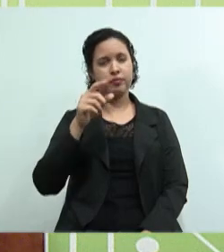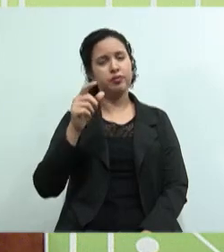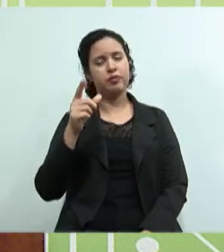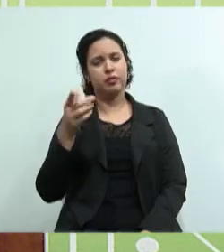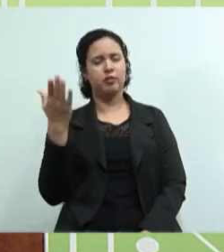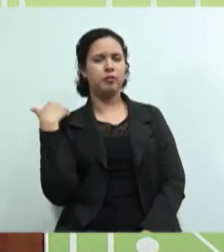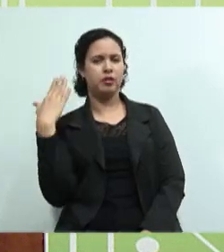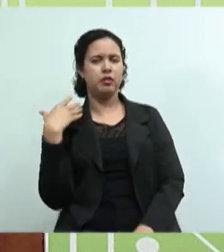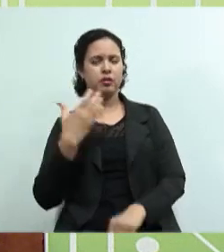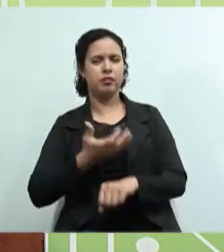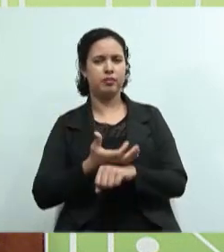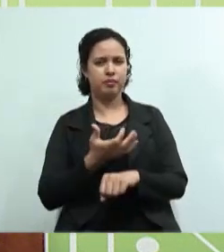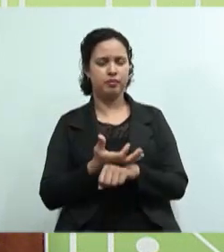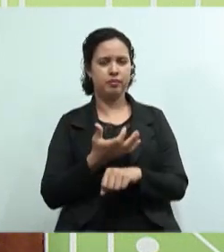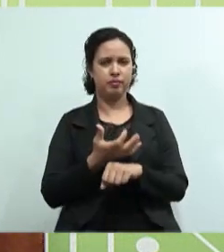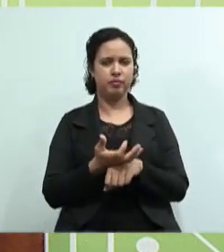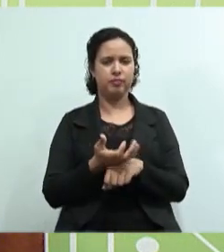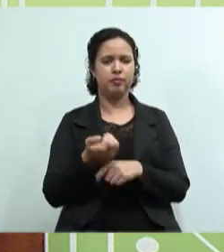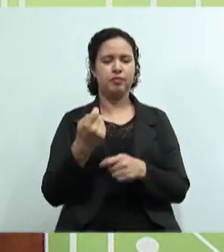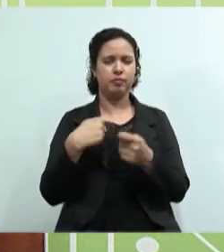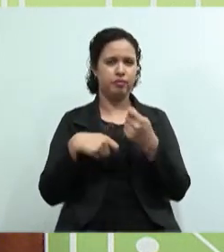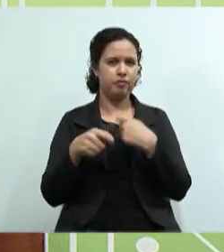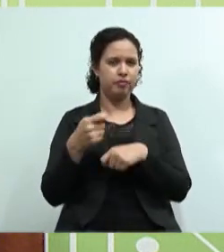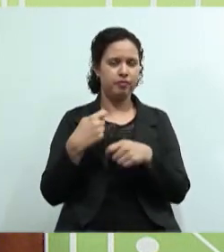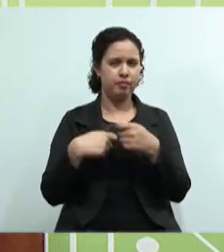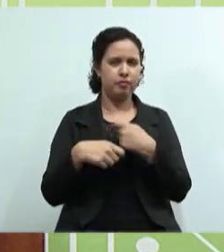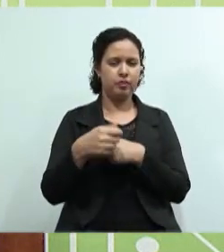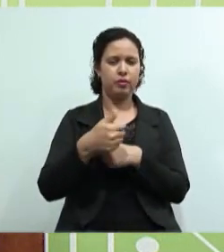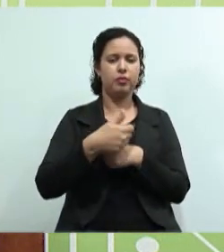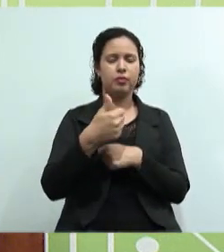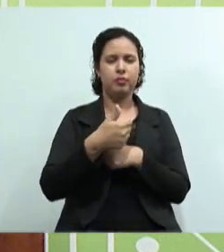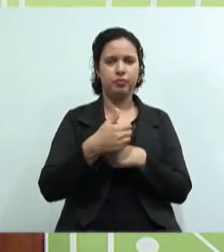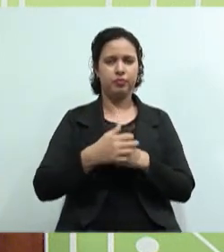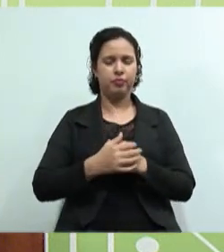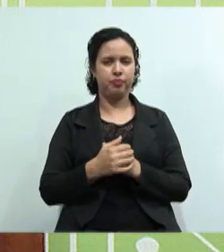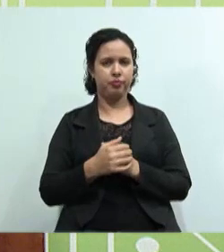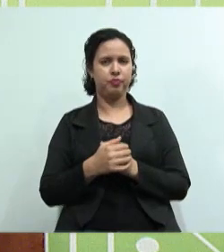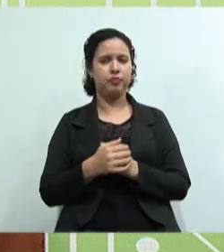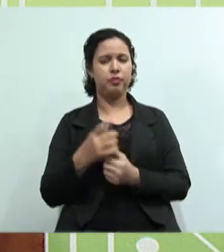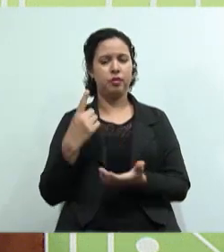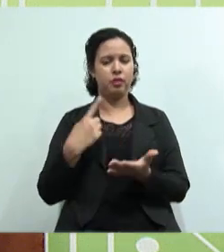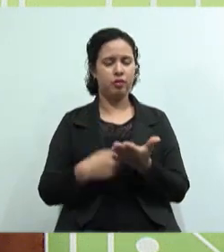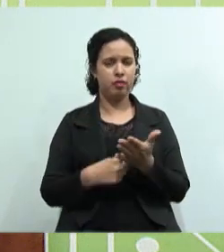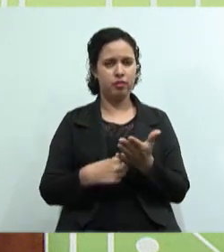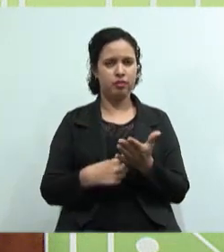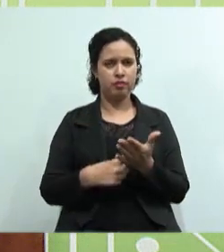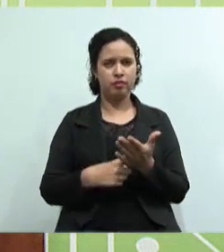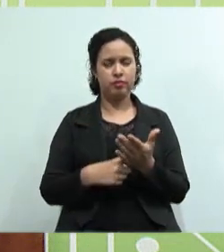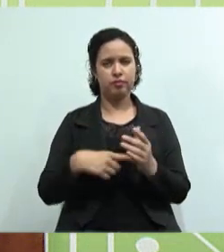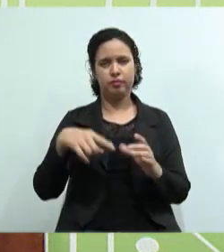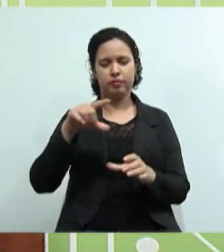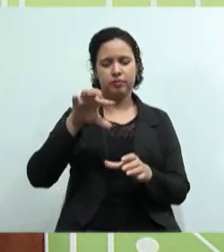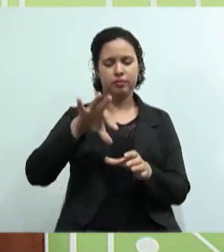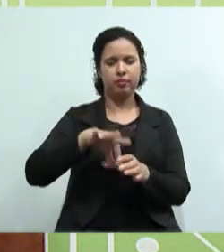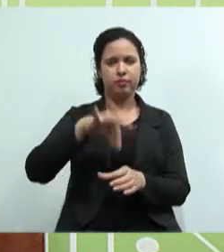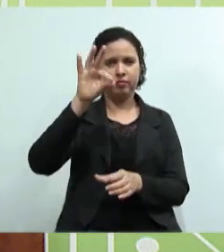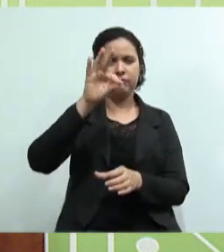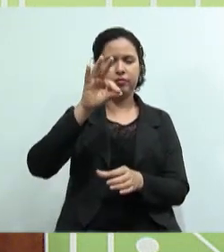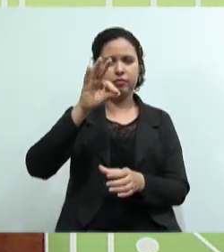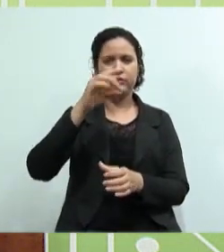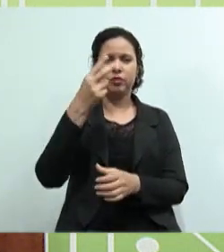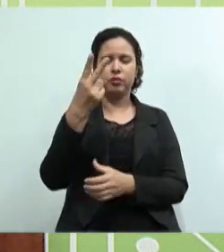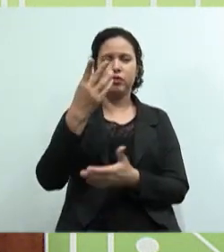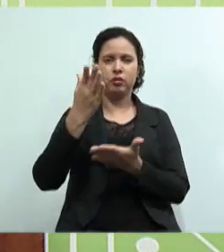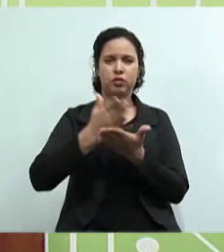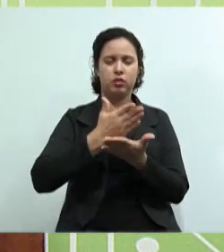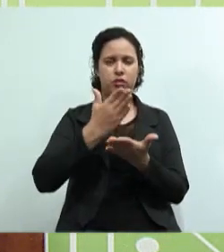empresas cooperativistas 1 para vocês. Inclusive, eu combinei de sortear 2 livros para aqueles